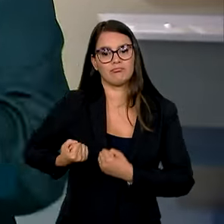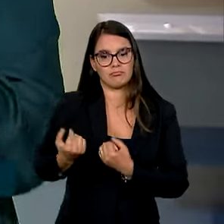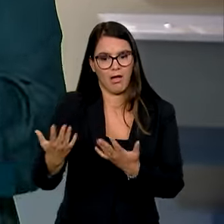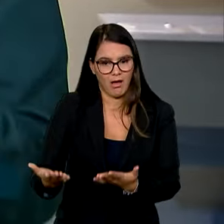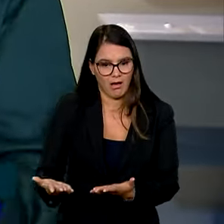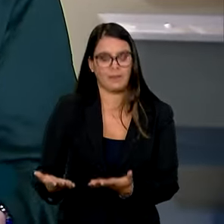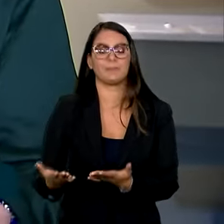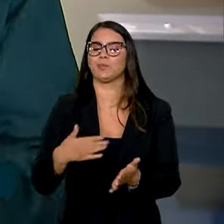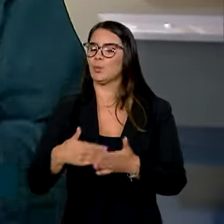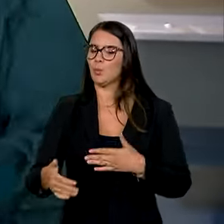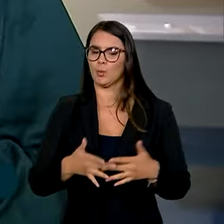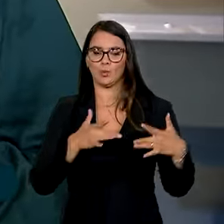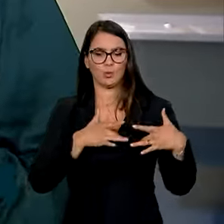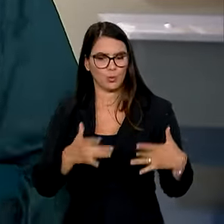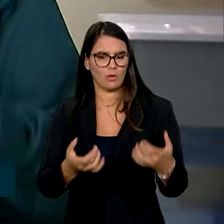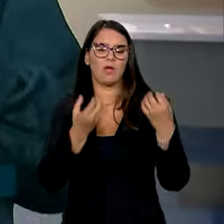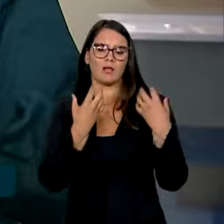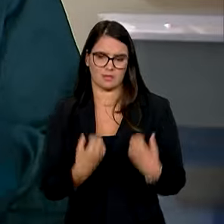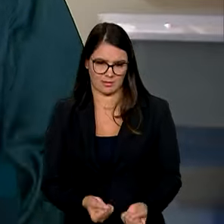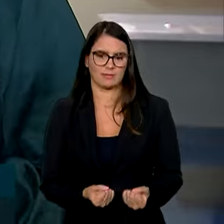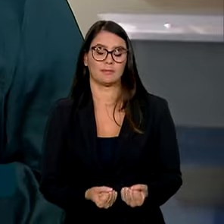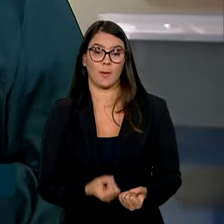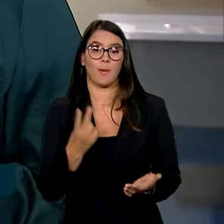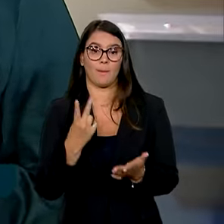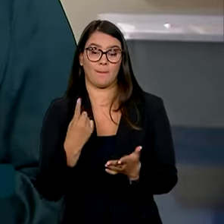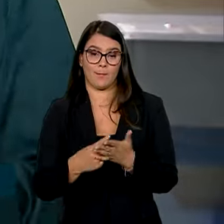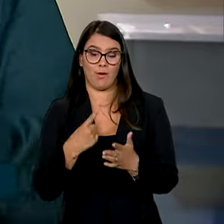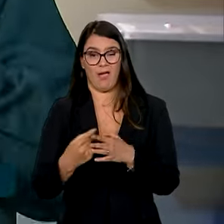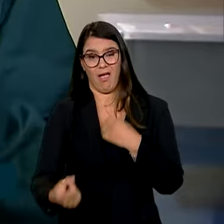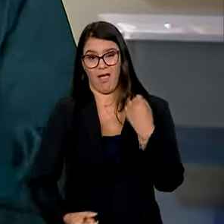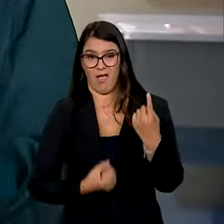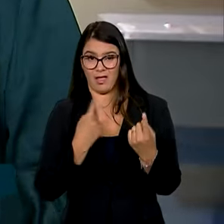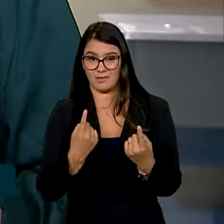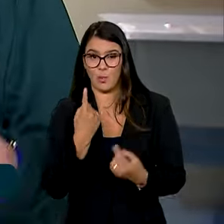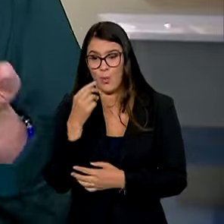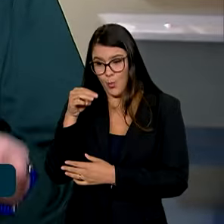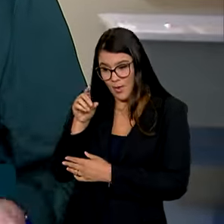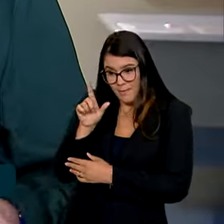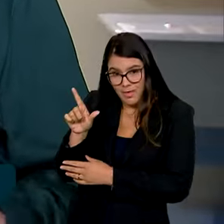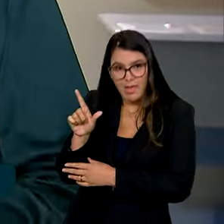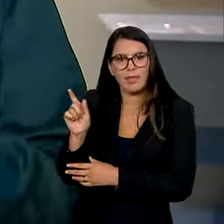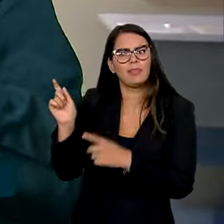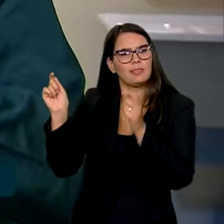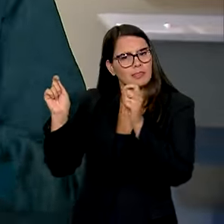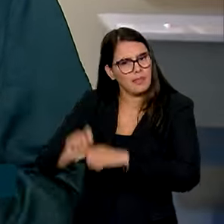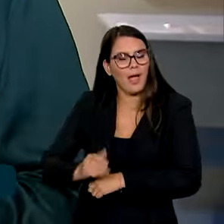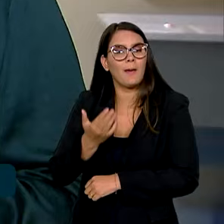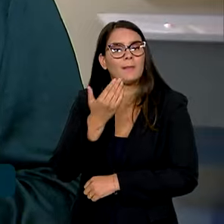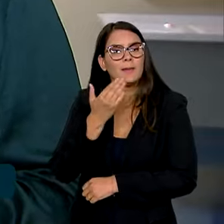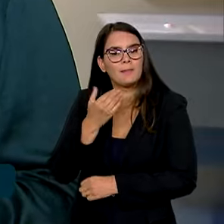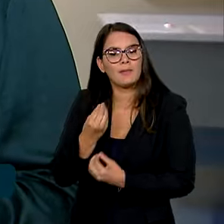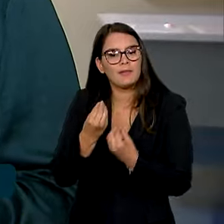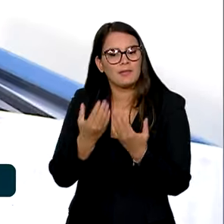E qualquer doação é bem-vinda, já que em alguns casos, 1 ml já é suficiente para alimentar um